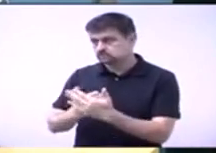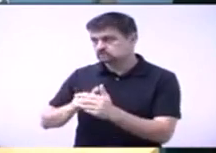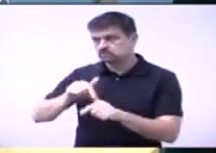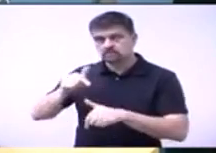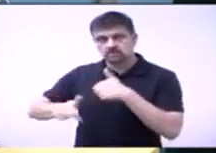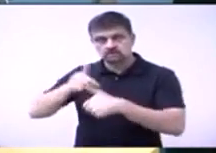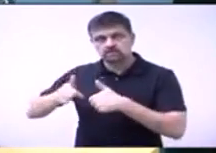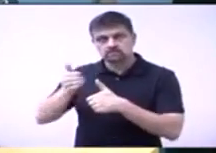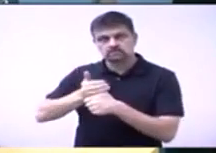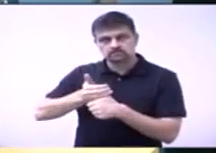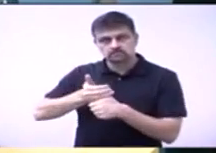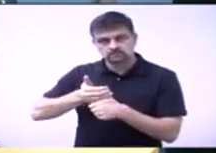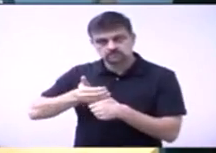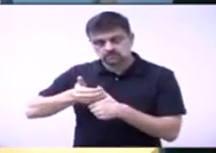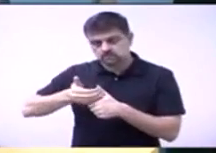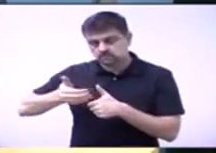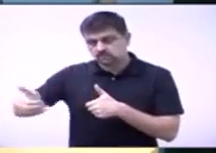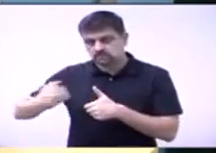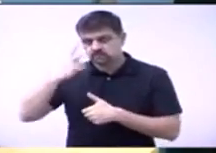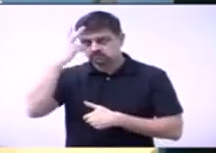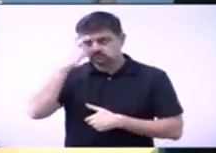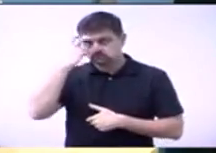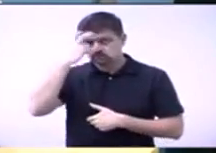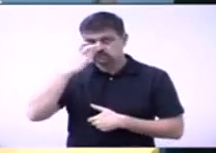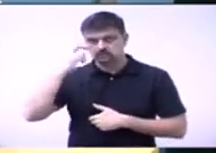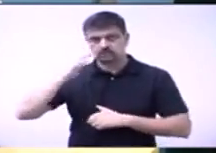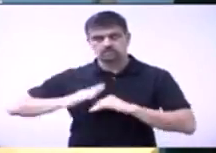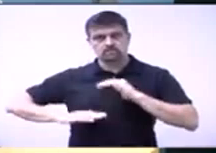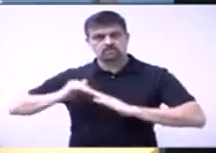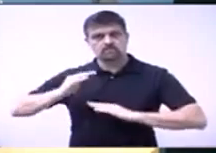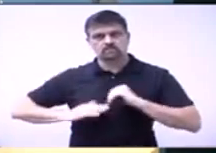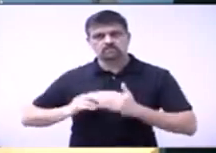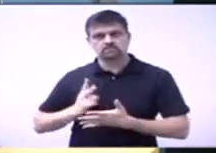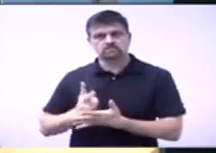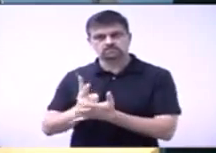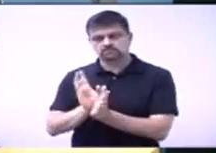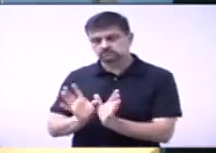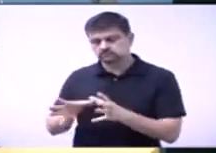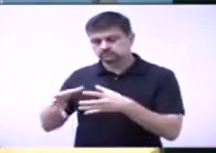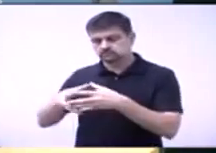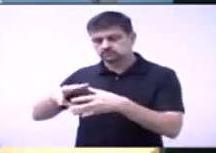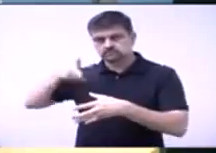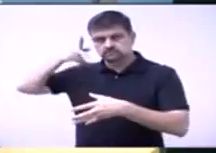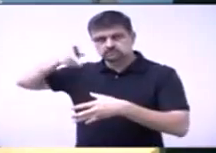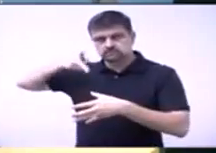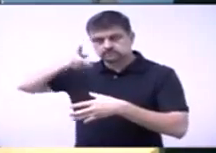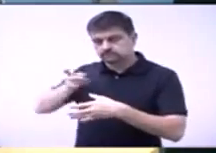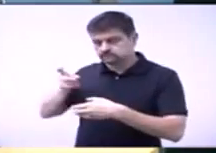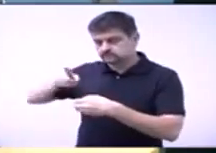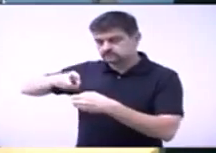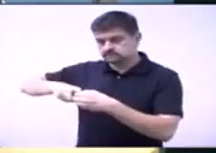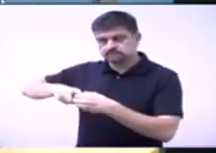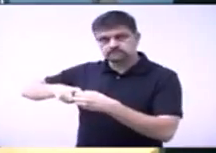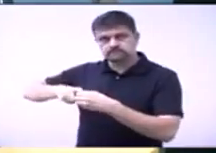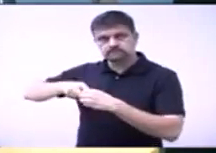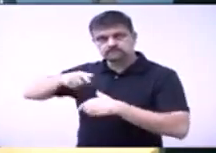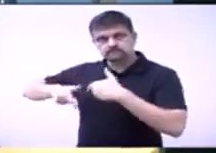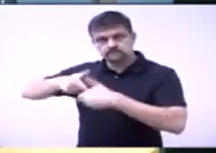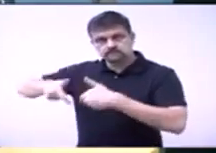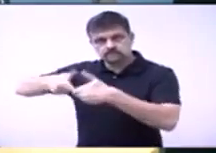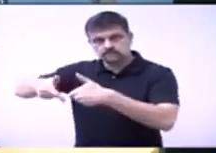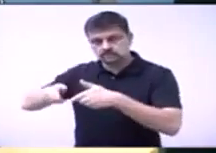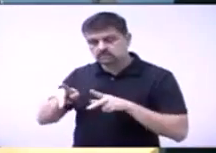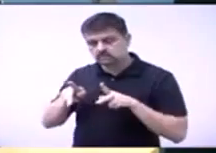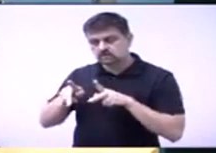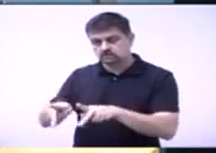trabalho, de seu mandato nessa Câmara, como fez, honrando aos partidos que já passou e trabalhando em prol da